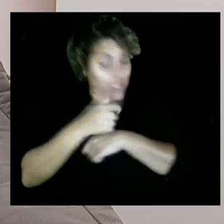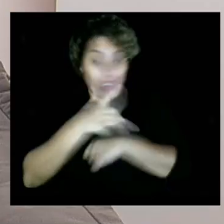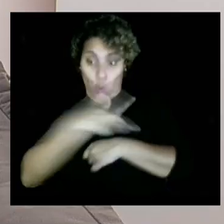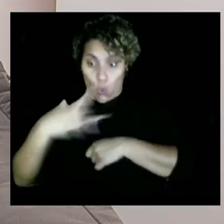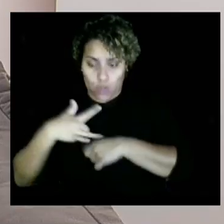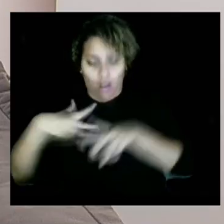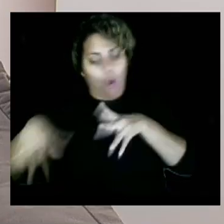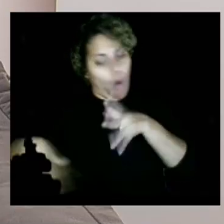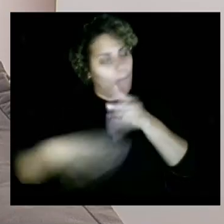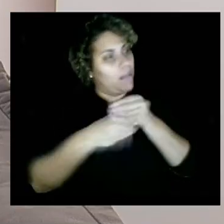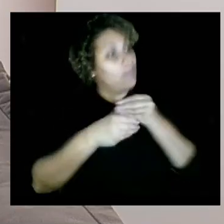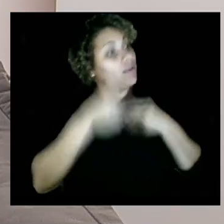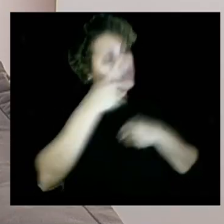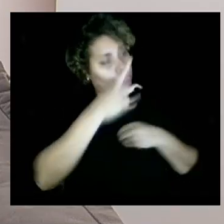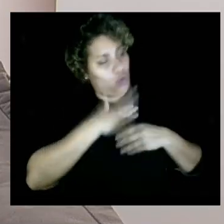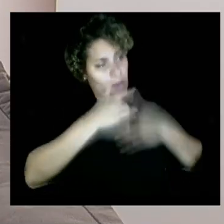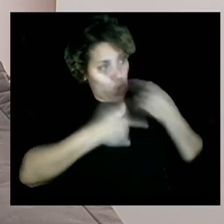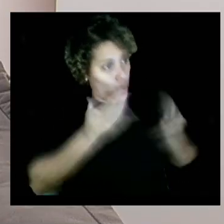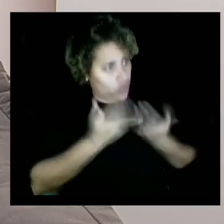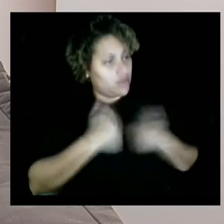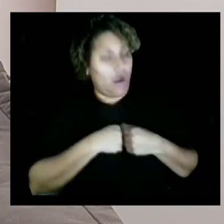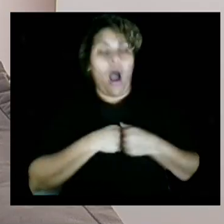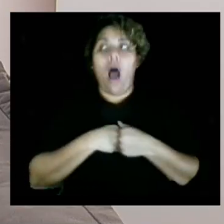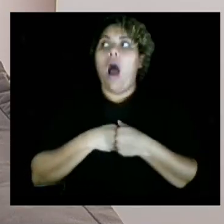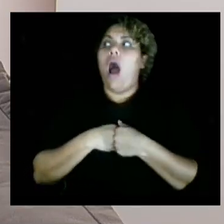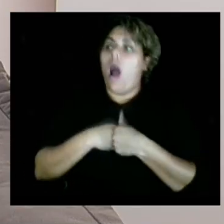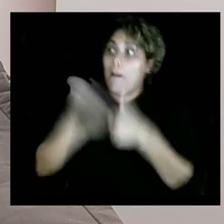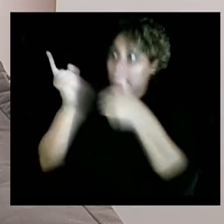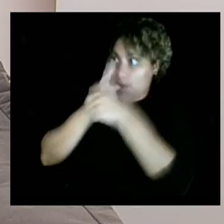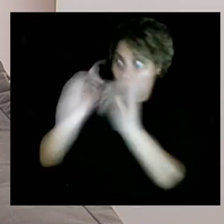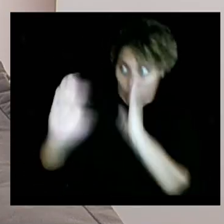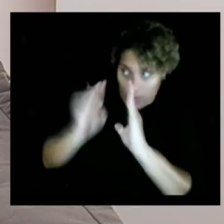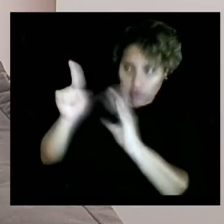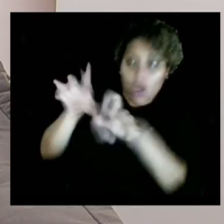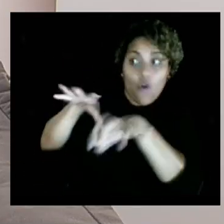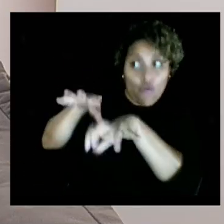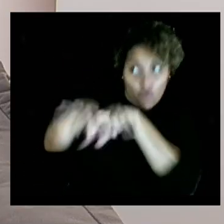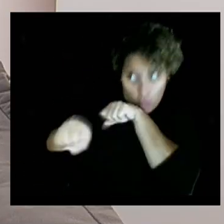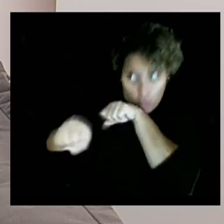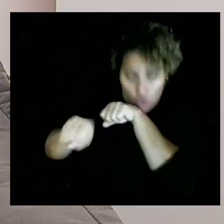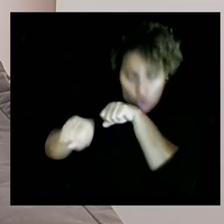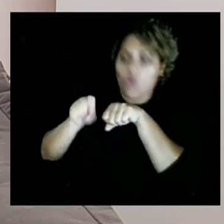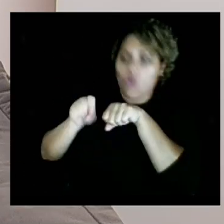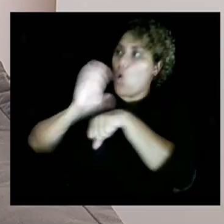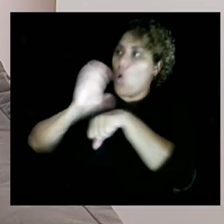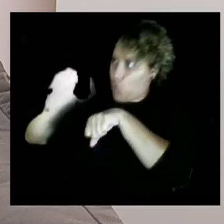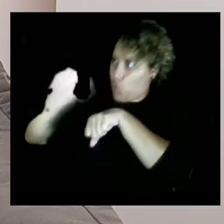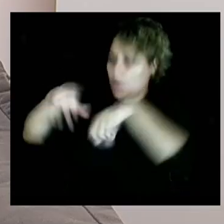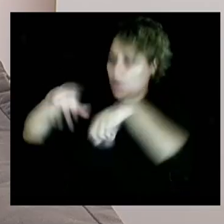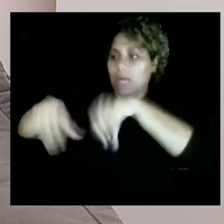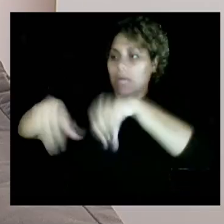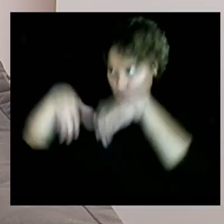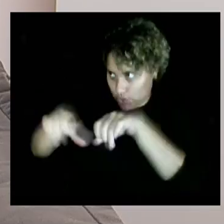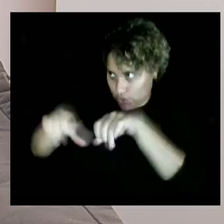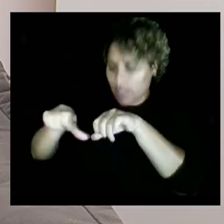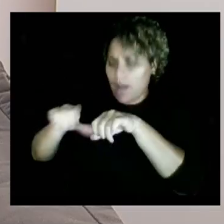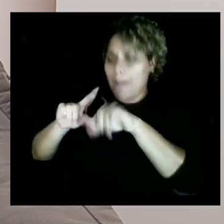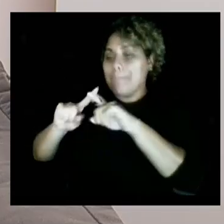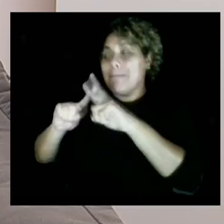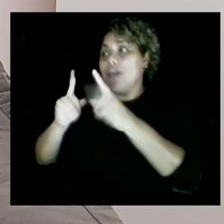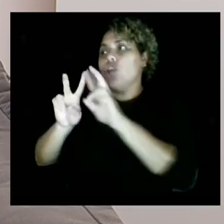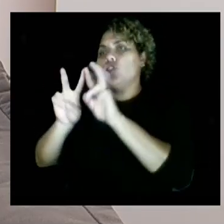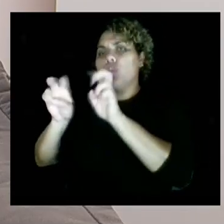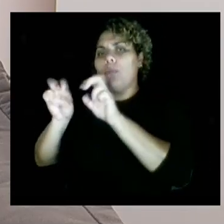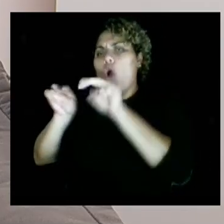naquele primeiro momento na sua formação você fez o curso, mas era com outro olhar, é